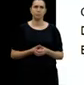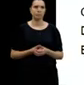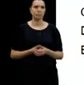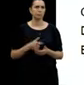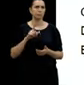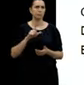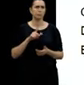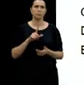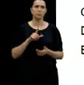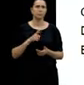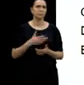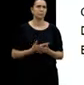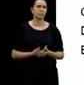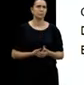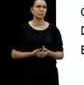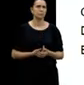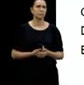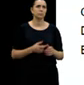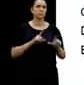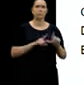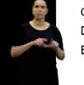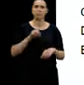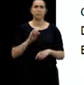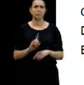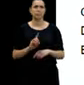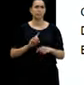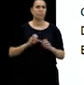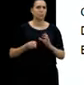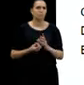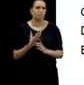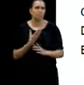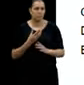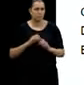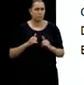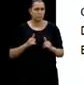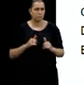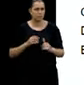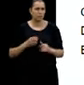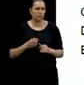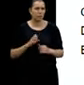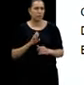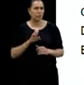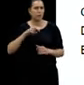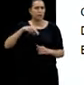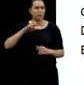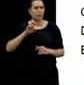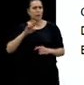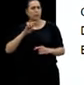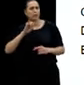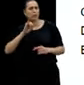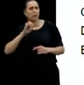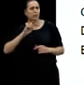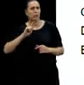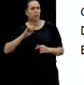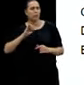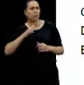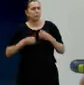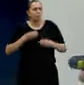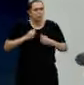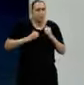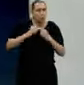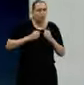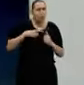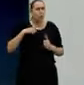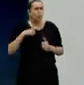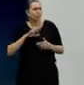não seria. Letra D, geração de energia. A geração de energia, ela está meio deslocada